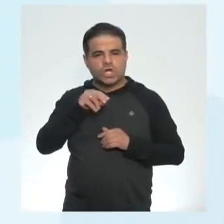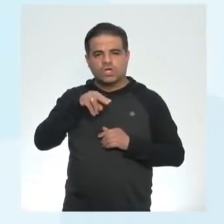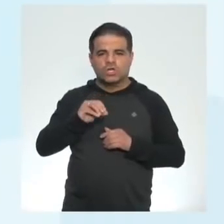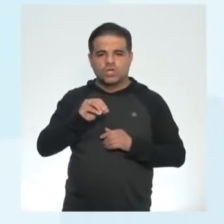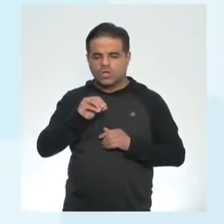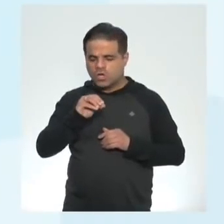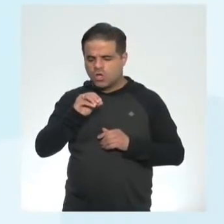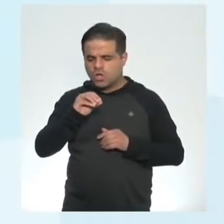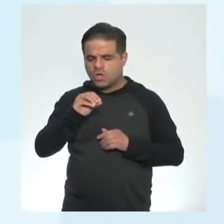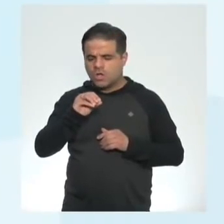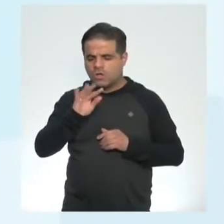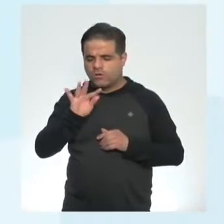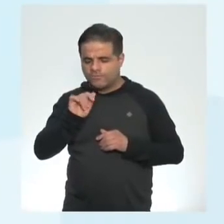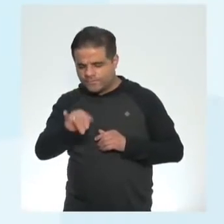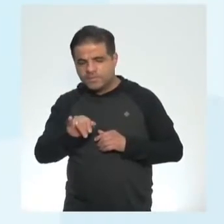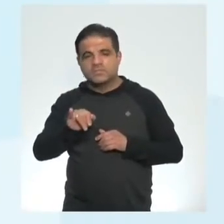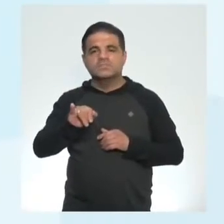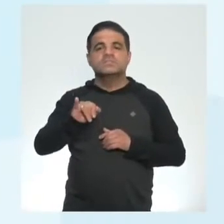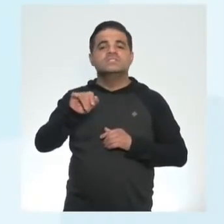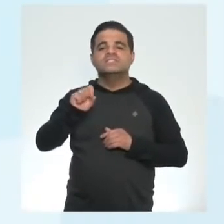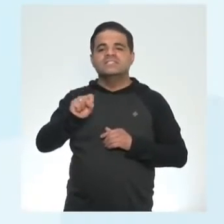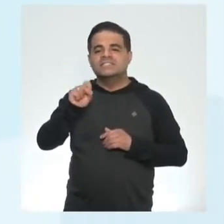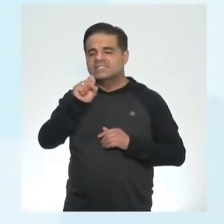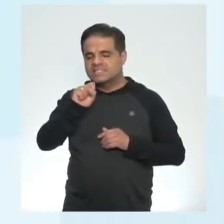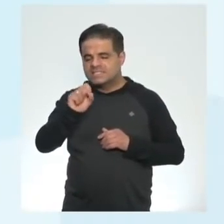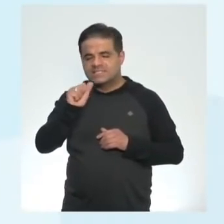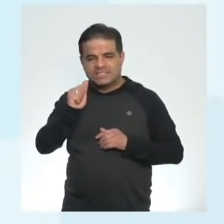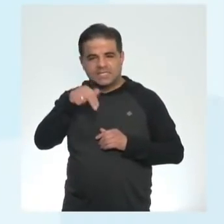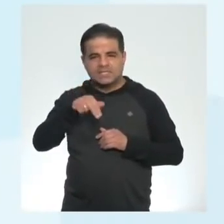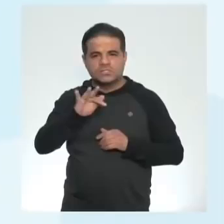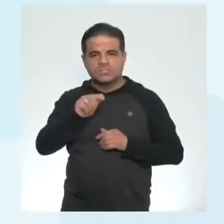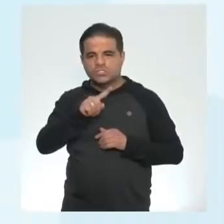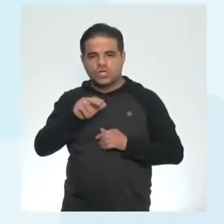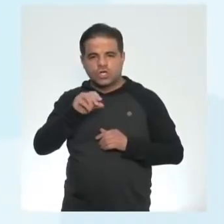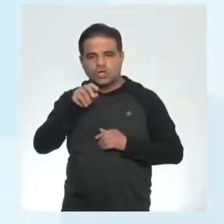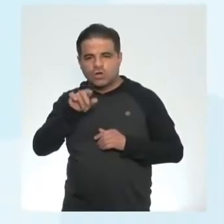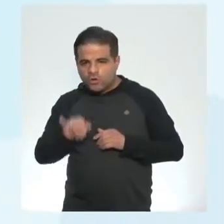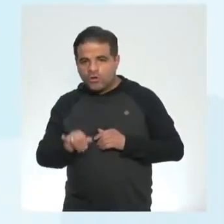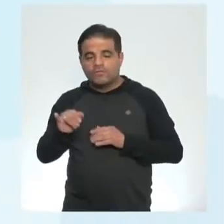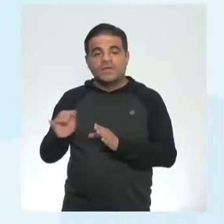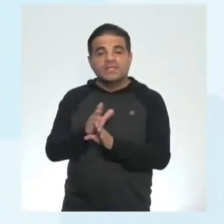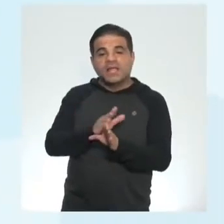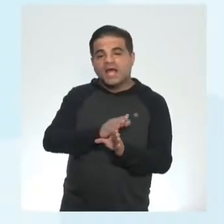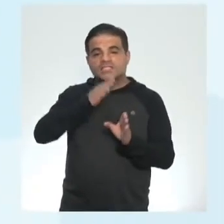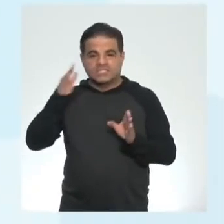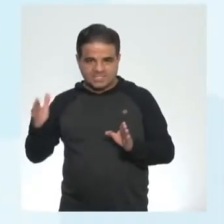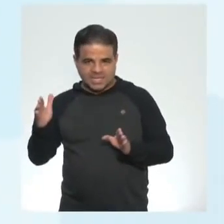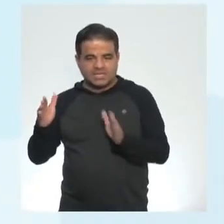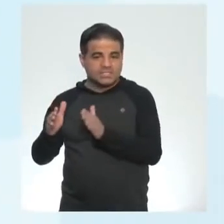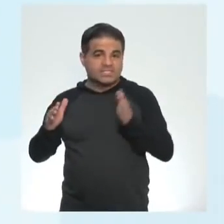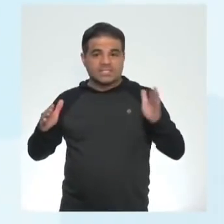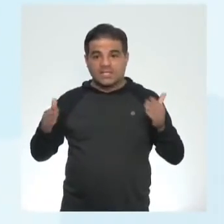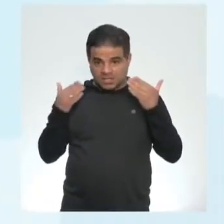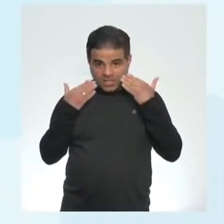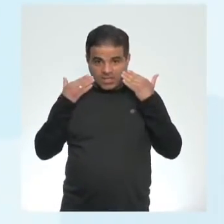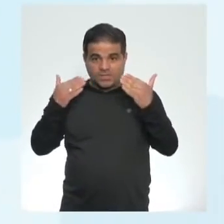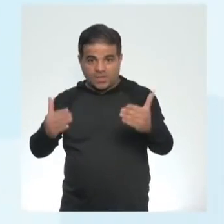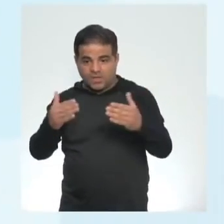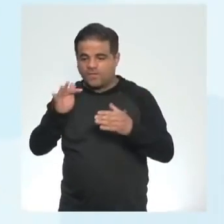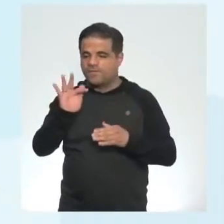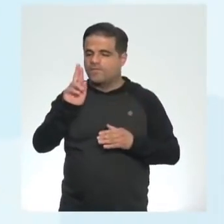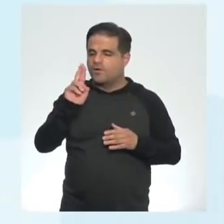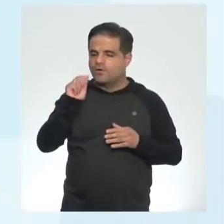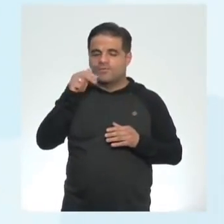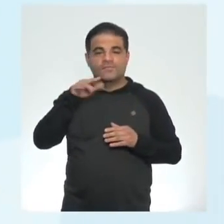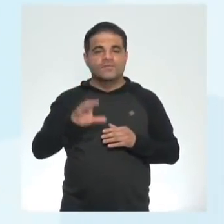que se o exército de Samsonov estivesse à direita, estivesse à esquerda do flanco,